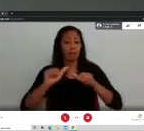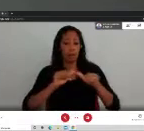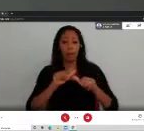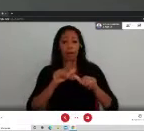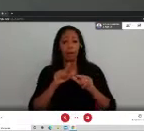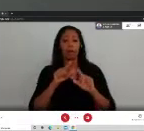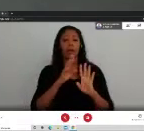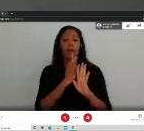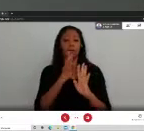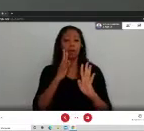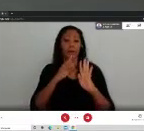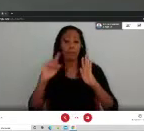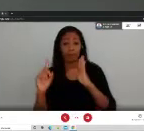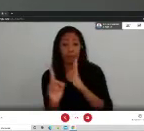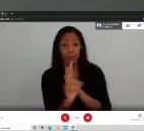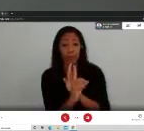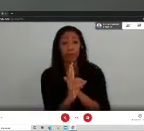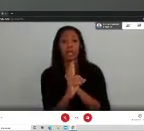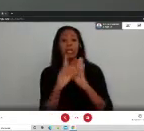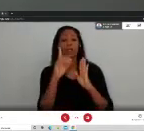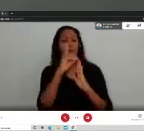os dias no cumprimento dos decretos.